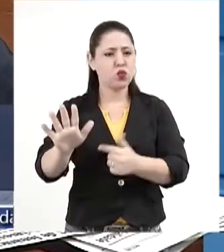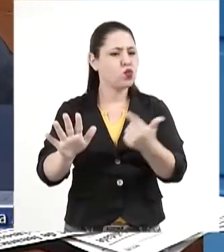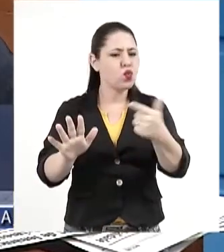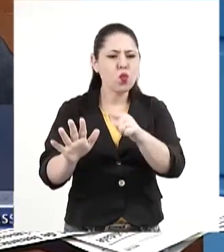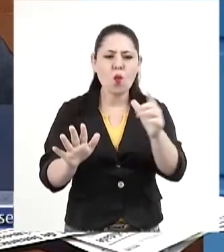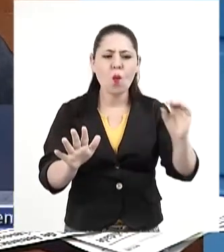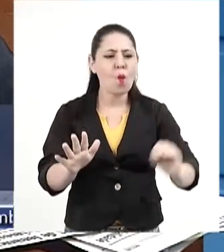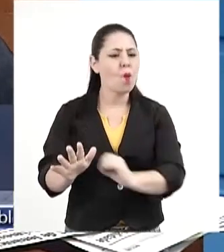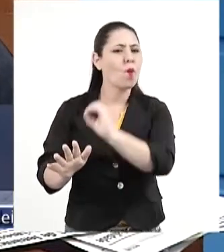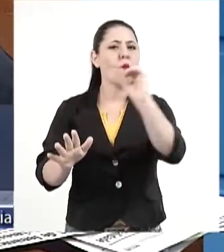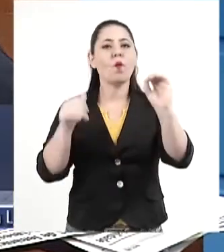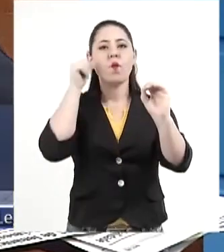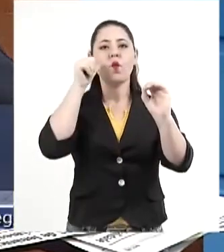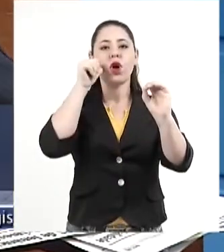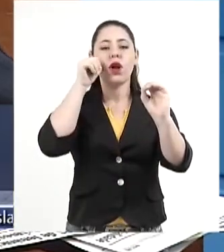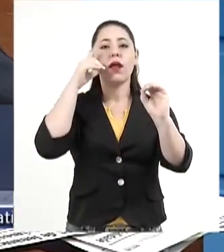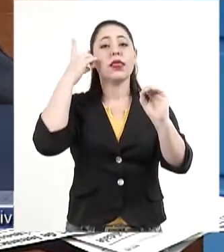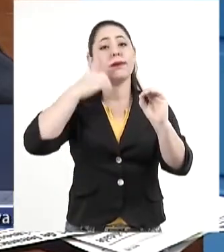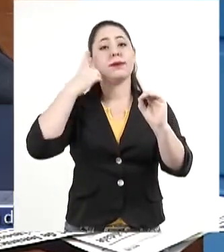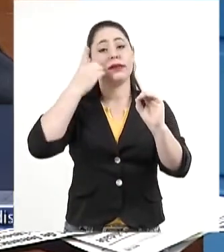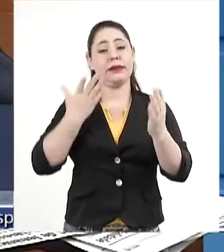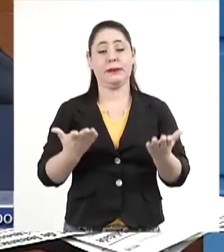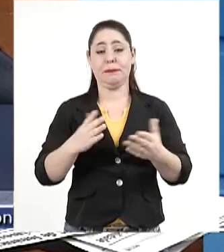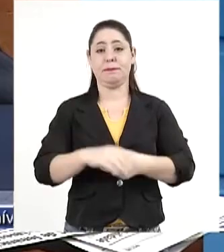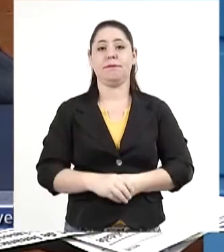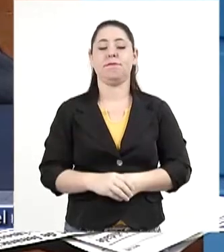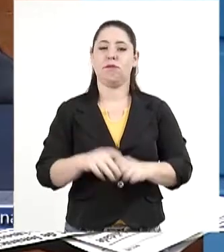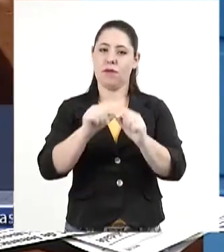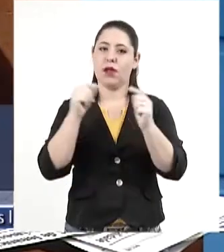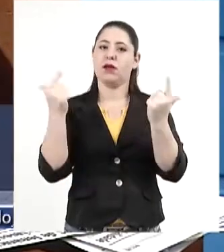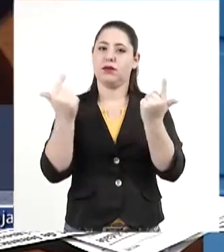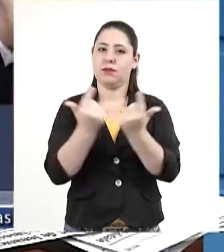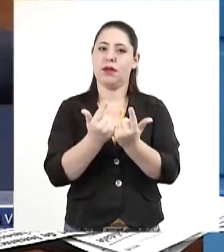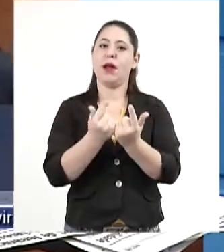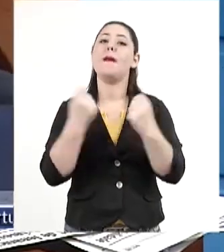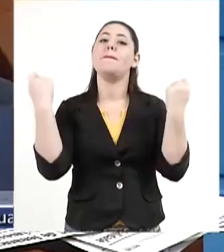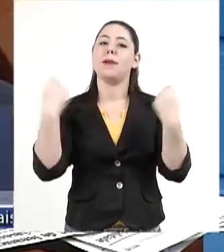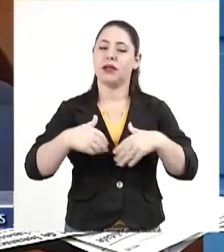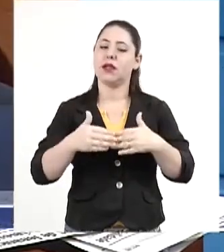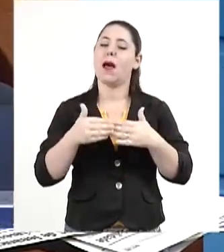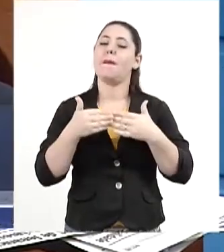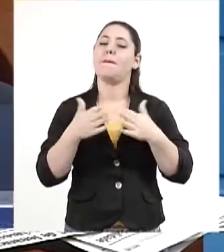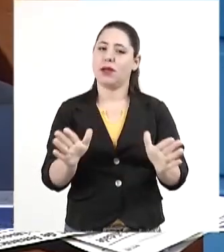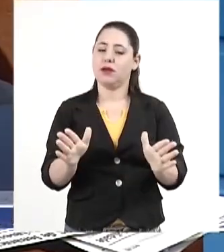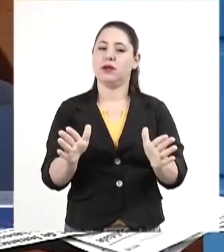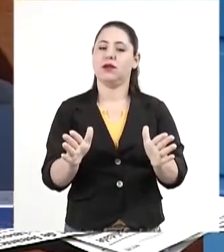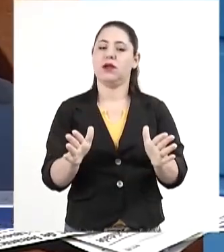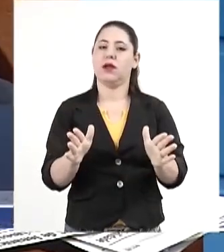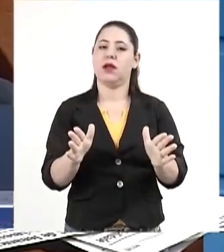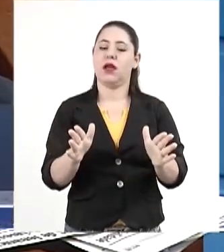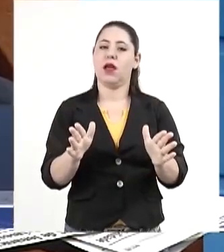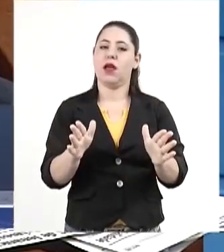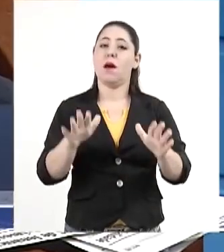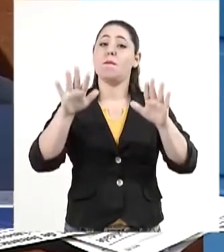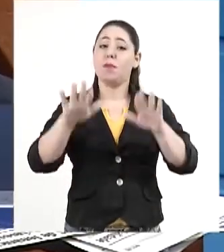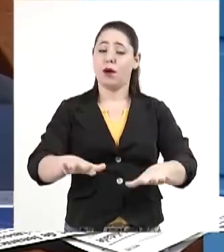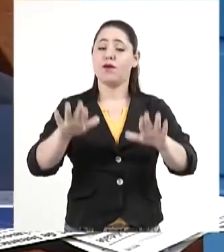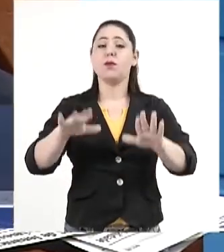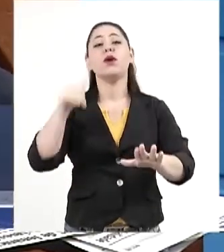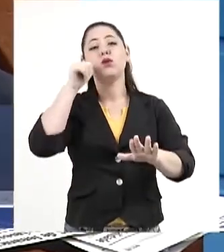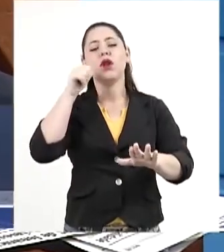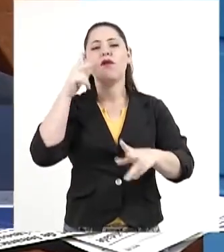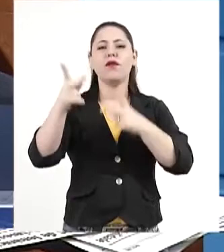deputada. E a Assembleia Legislativa tem que abrir as suas portas para o movimento de mulheres